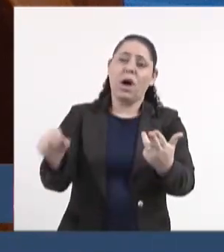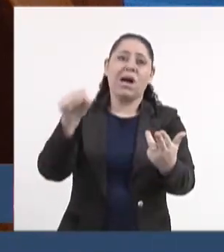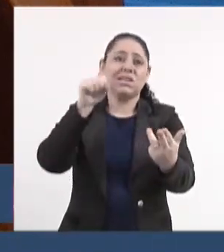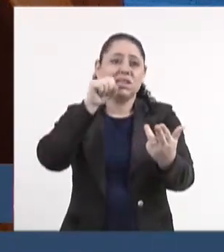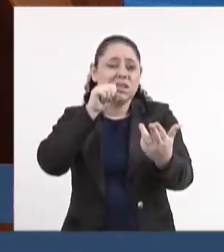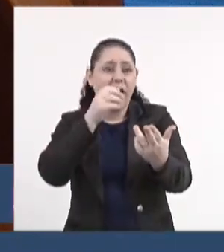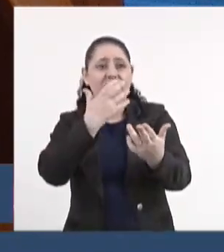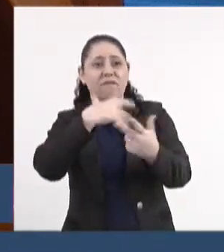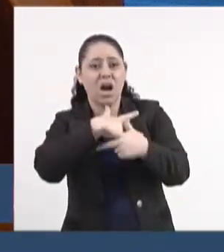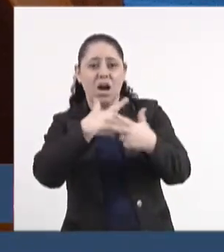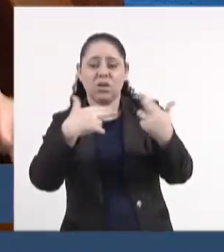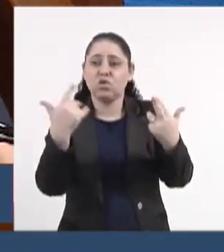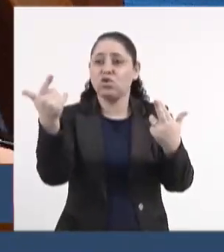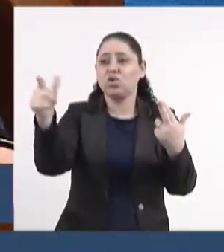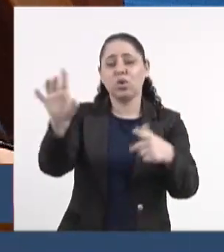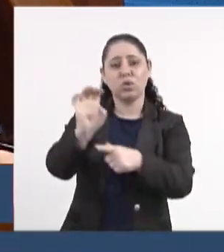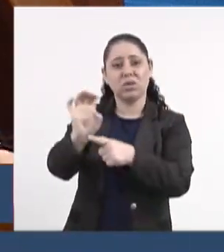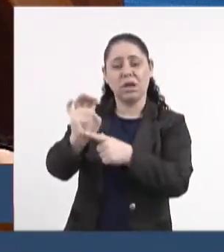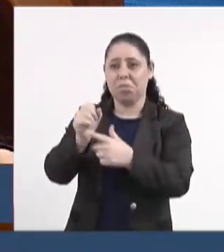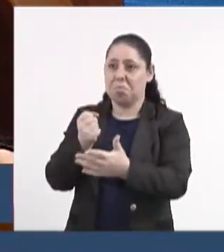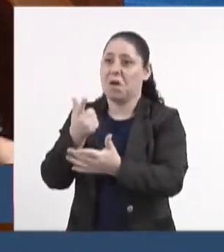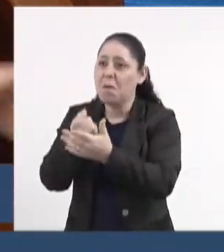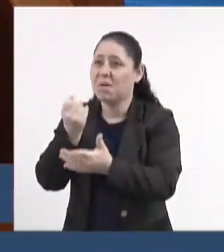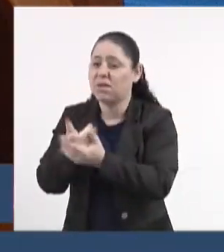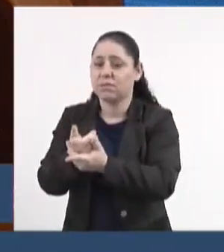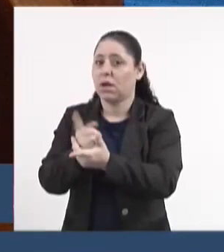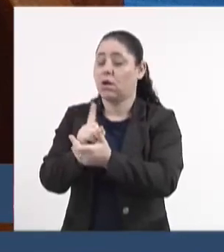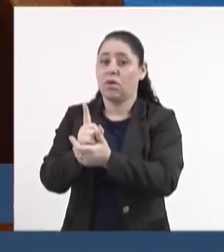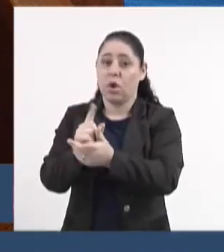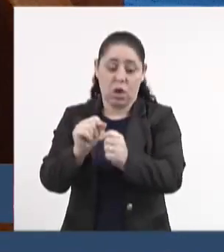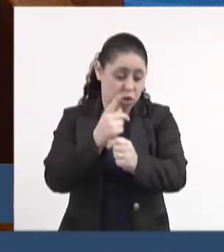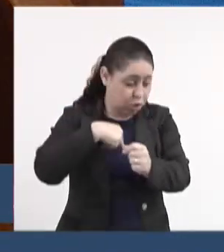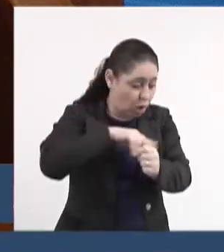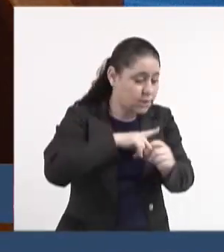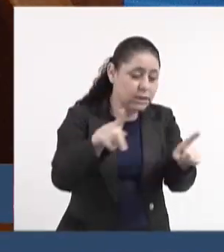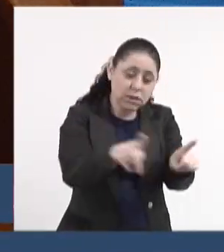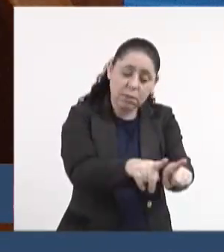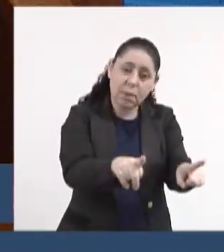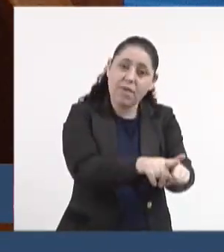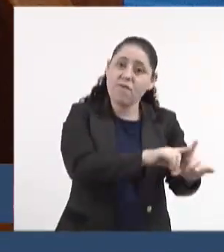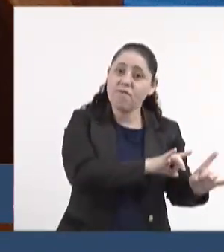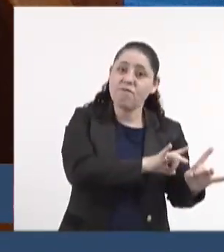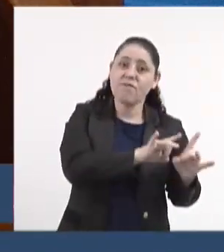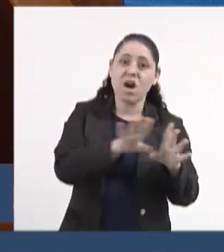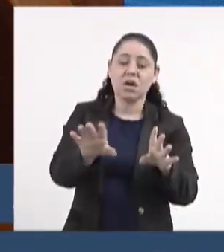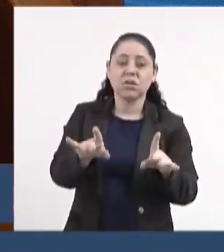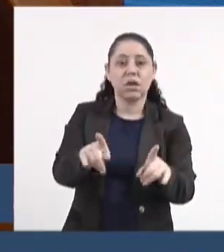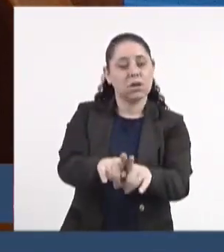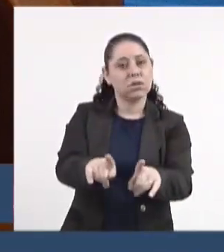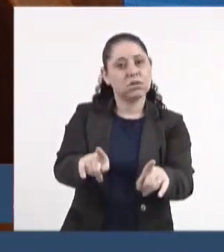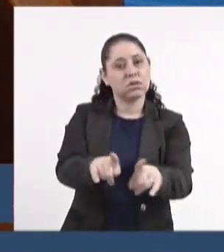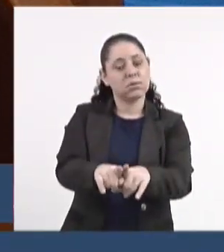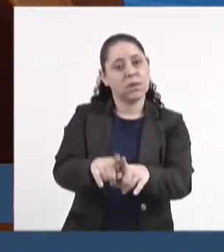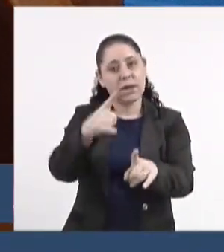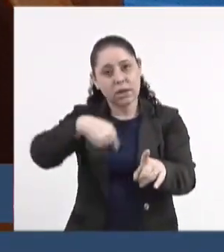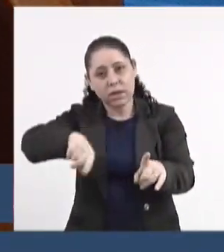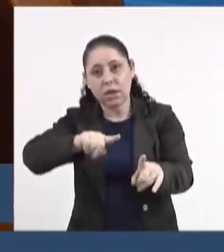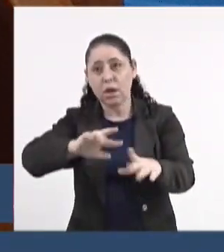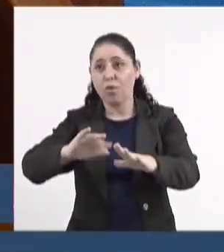e frutas de outros estados e sermos também não só